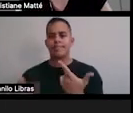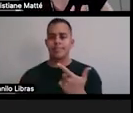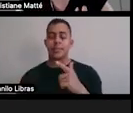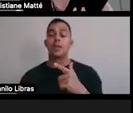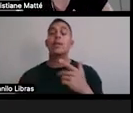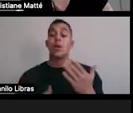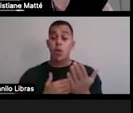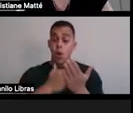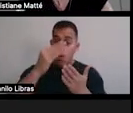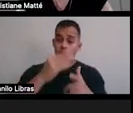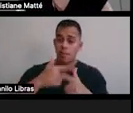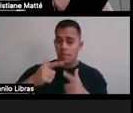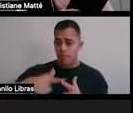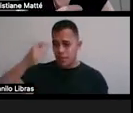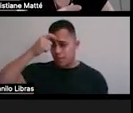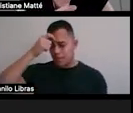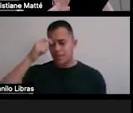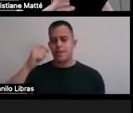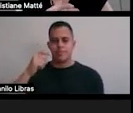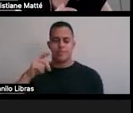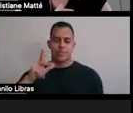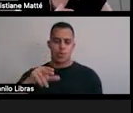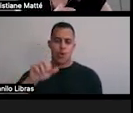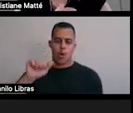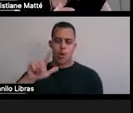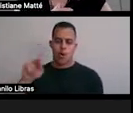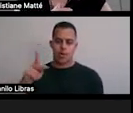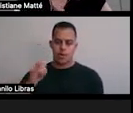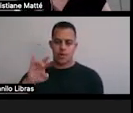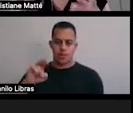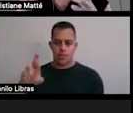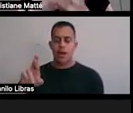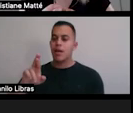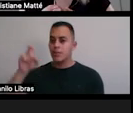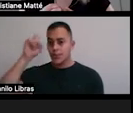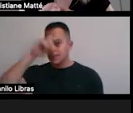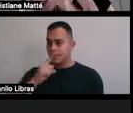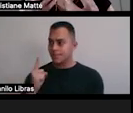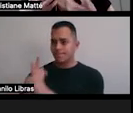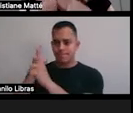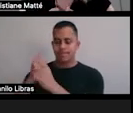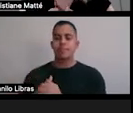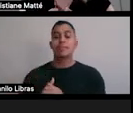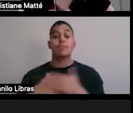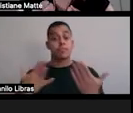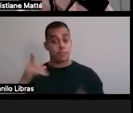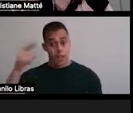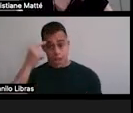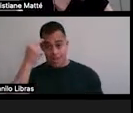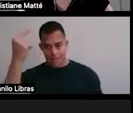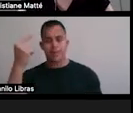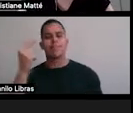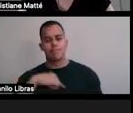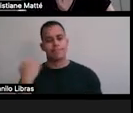Alzheimer, ele acontece, é muito difícil da gente retardar a sua progressão. Então, com essa ideia, foi que a